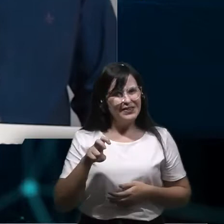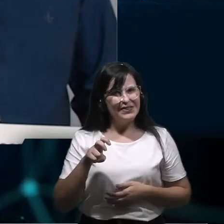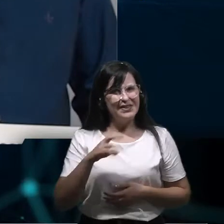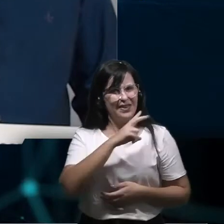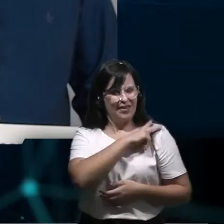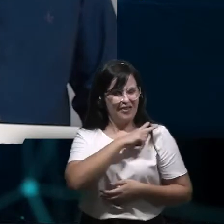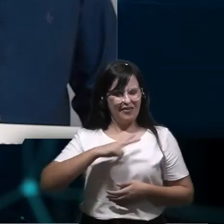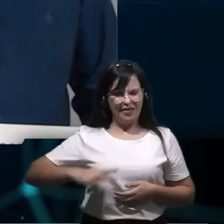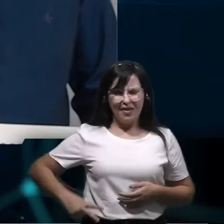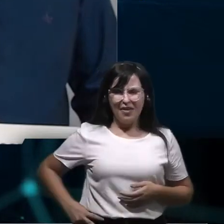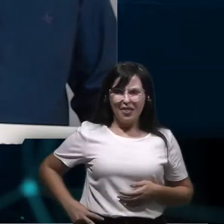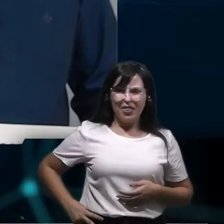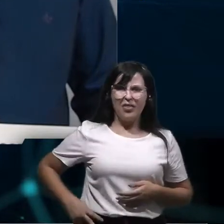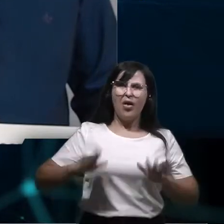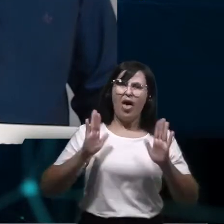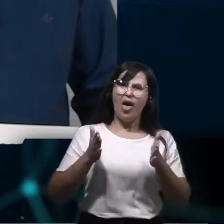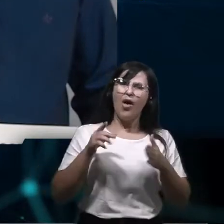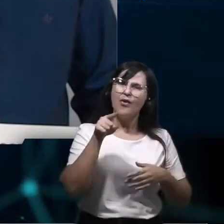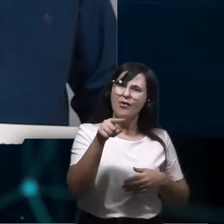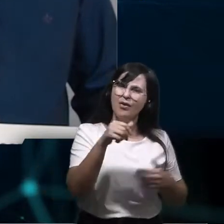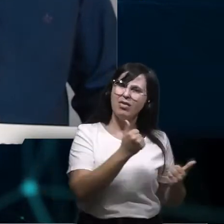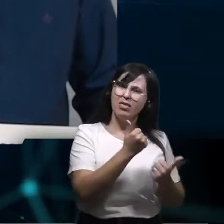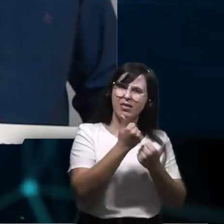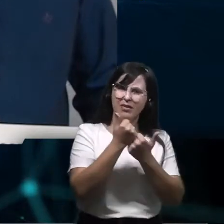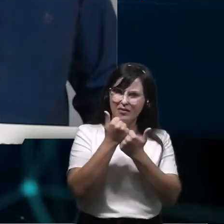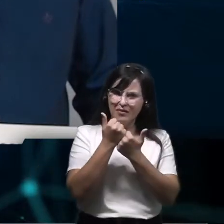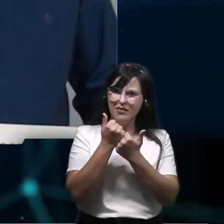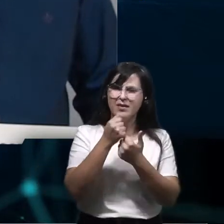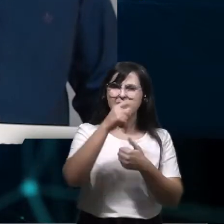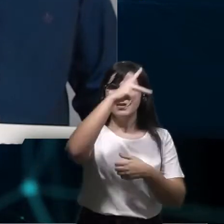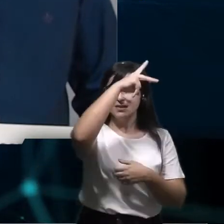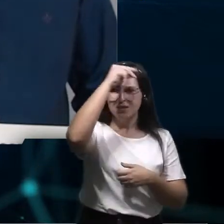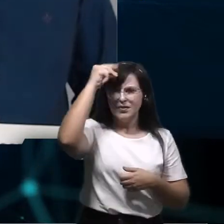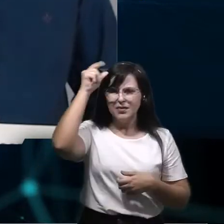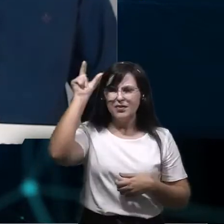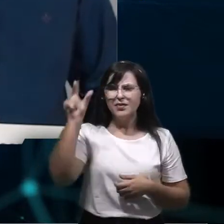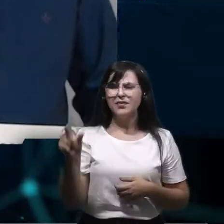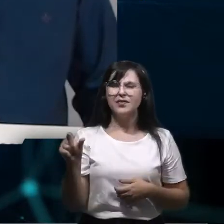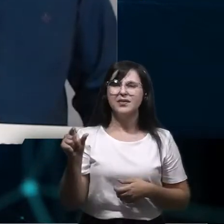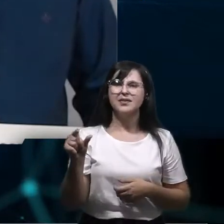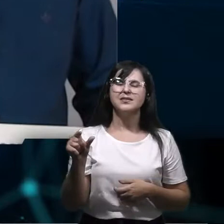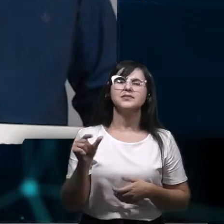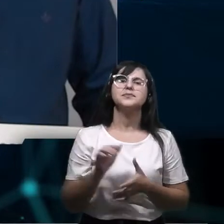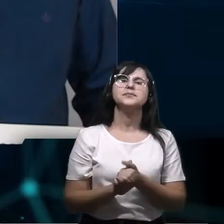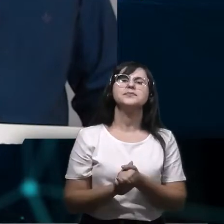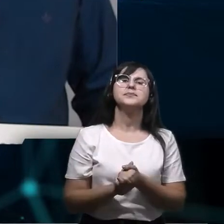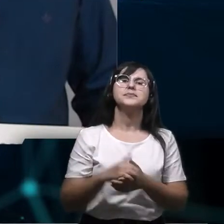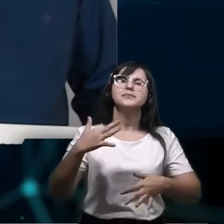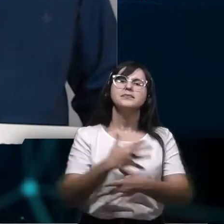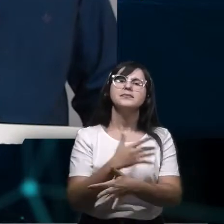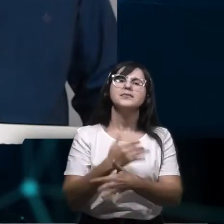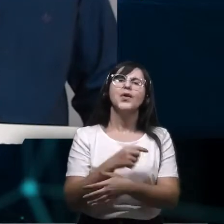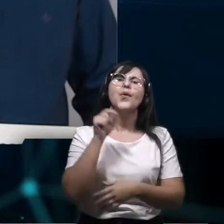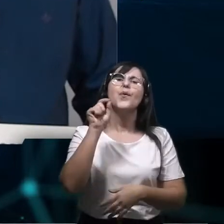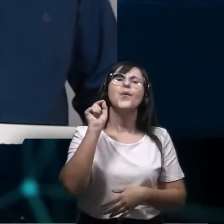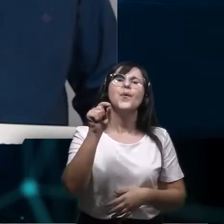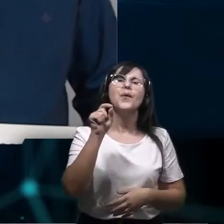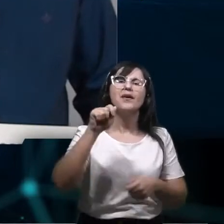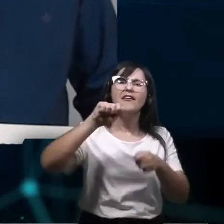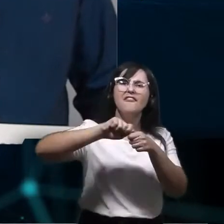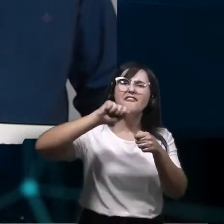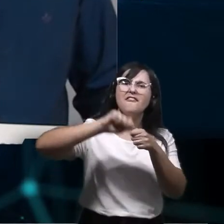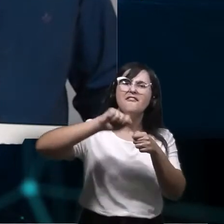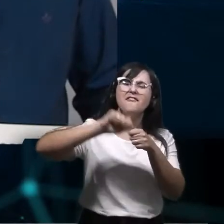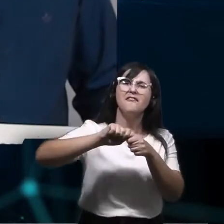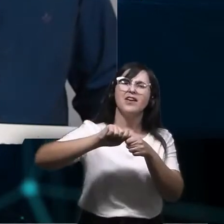atual vice-prefeito do nosso município, né? Eu queria saber, nesses anos todos, qual foi as